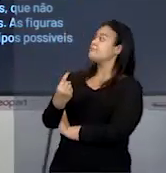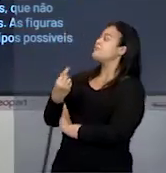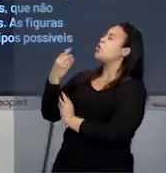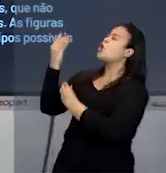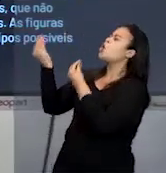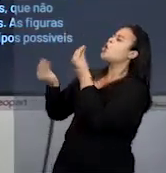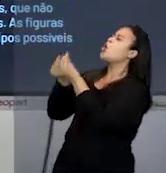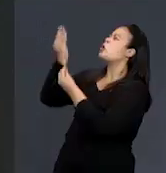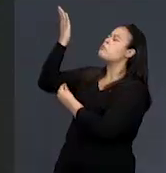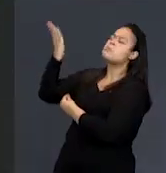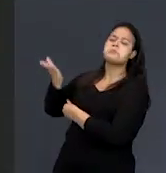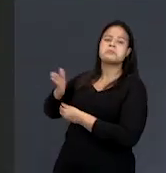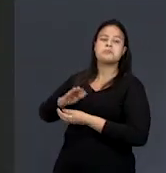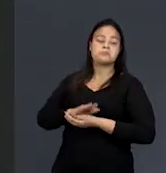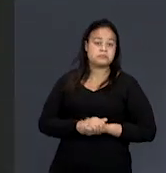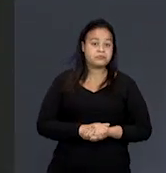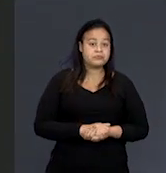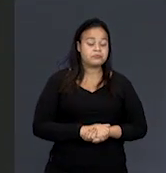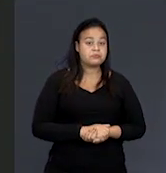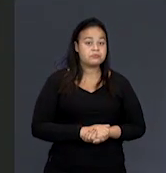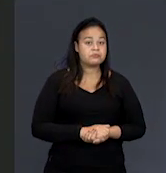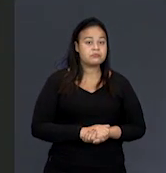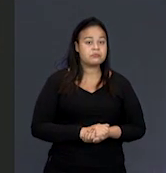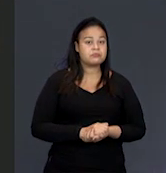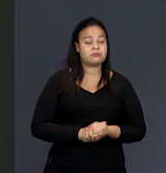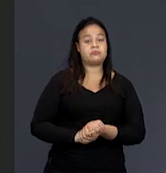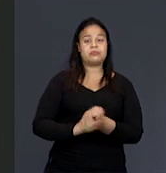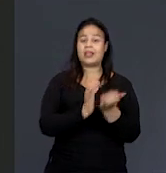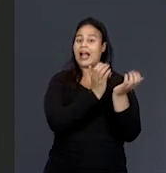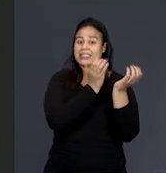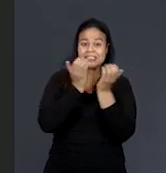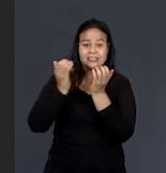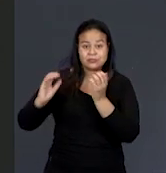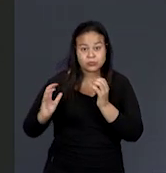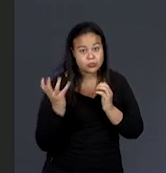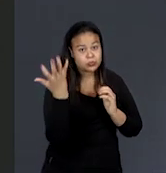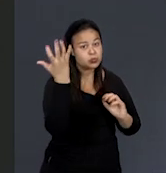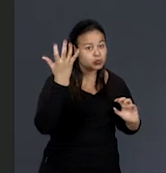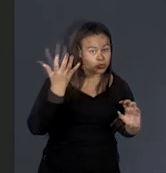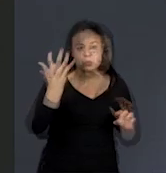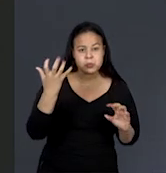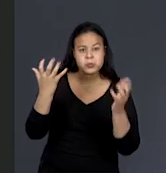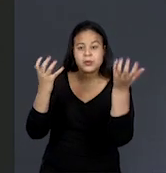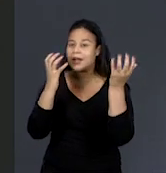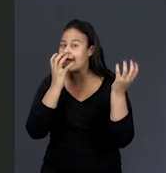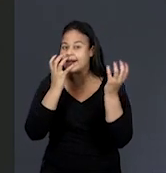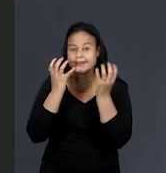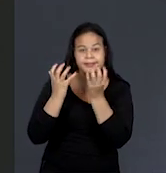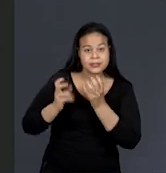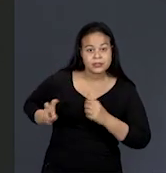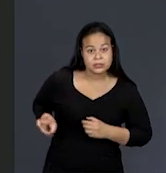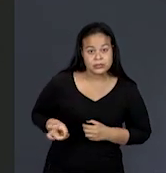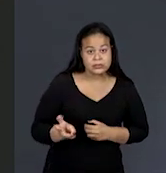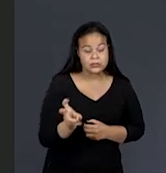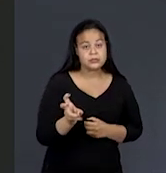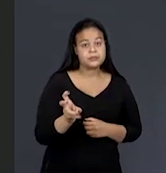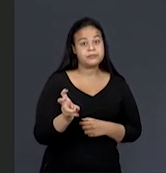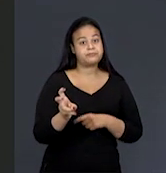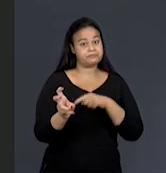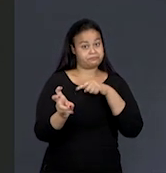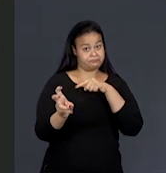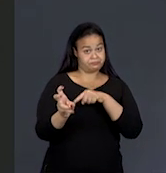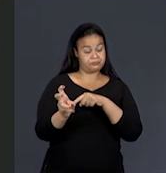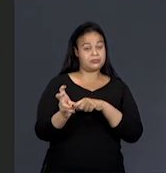então? Olha só, na cobra do milharal, os alelos azão e azinho e bezão e bezinho regulam